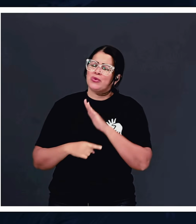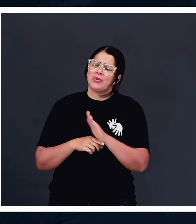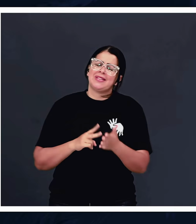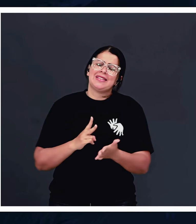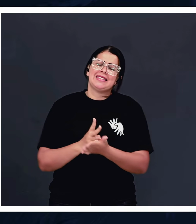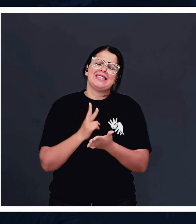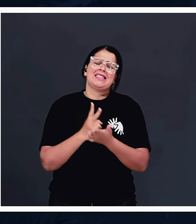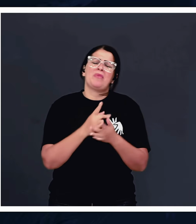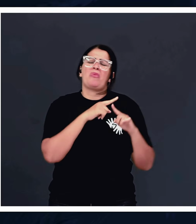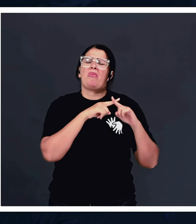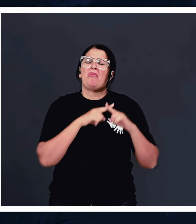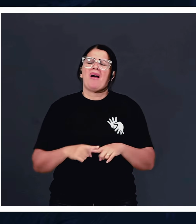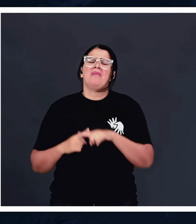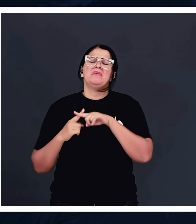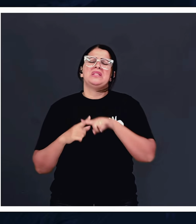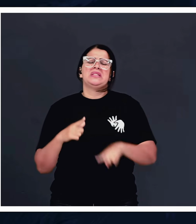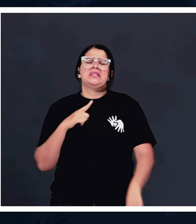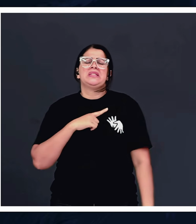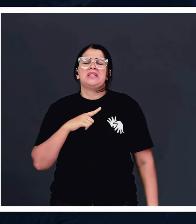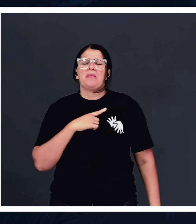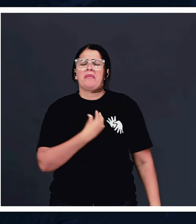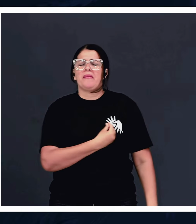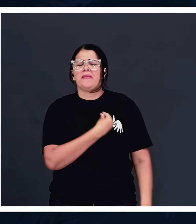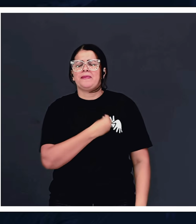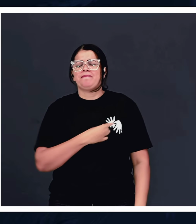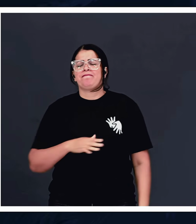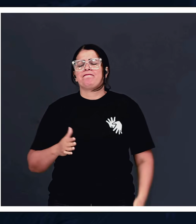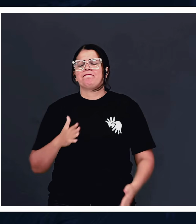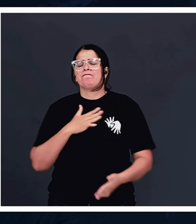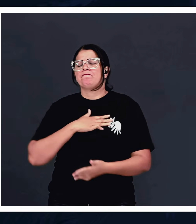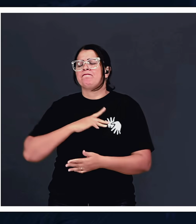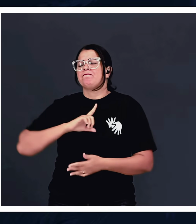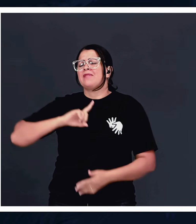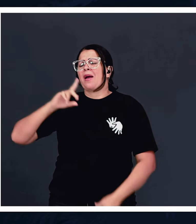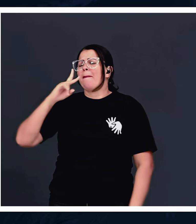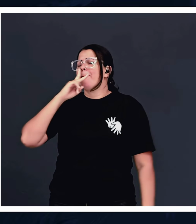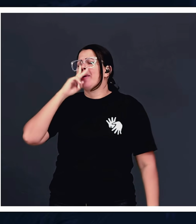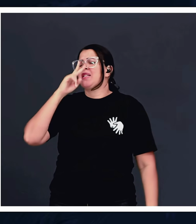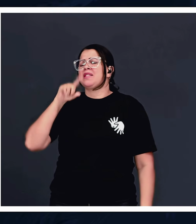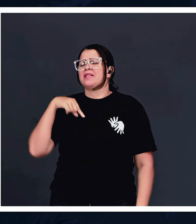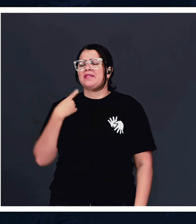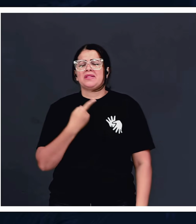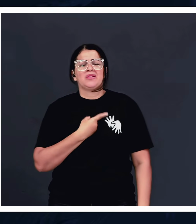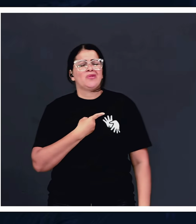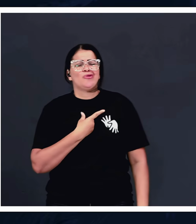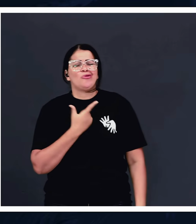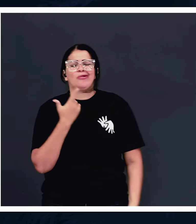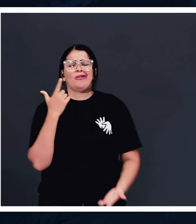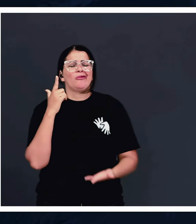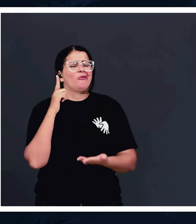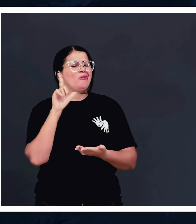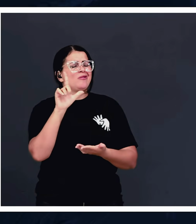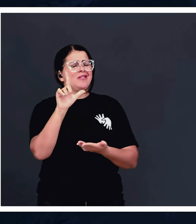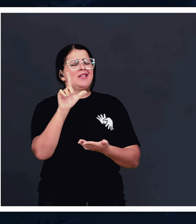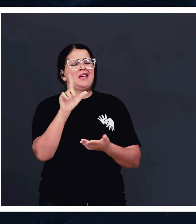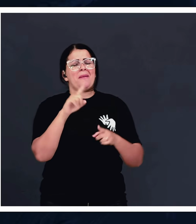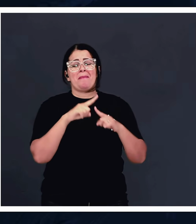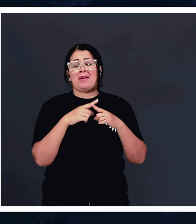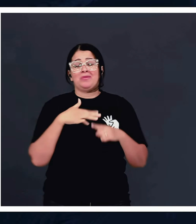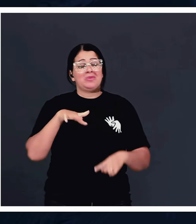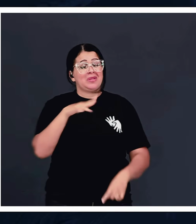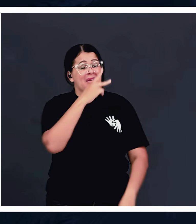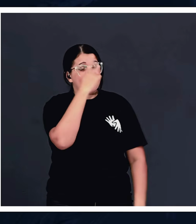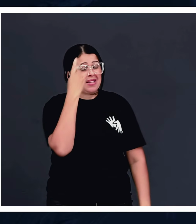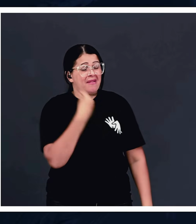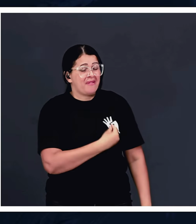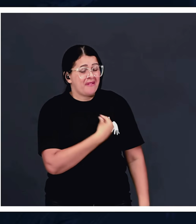todos os desafios que nós enfrentamos. Meu Deus, parecia que nós não iríamos conseguir. Muitos aqui, Pai,